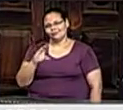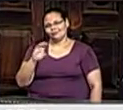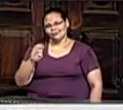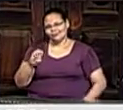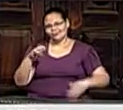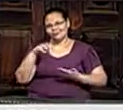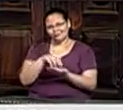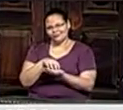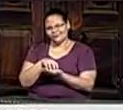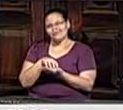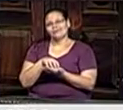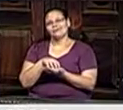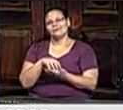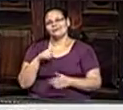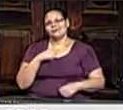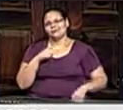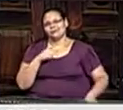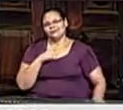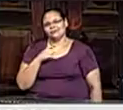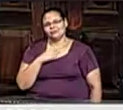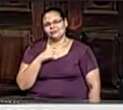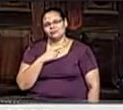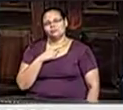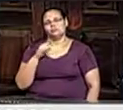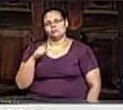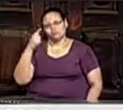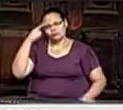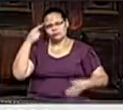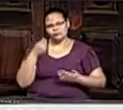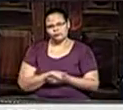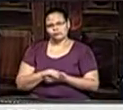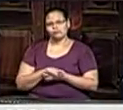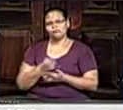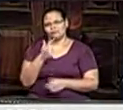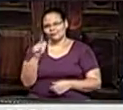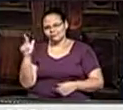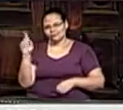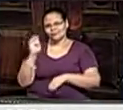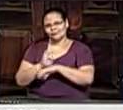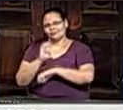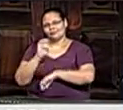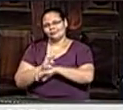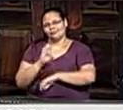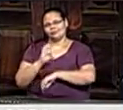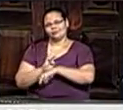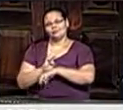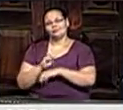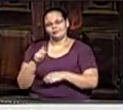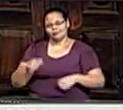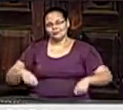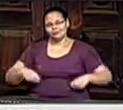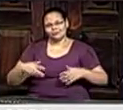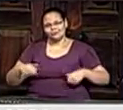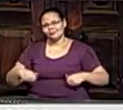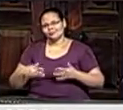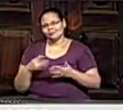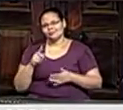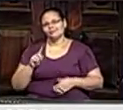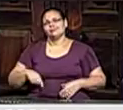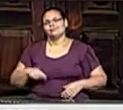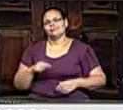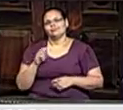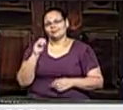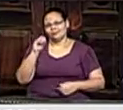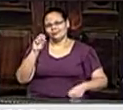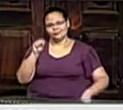União tinha dado uma decisão em outro estado que gasto de organização